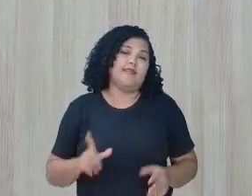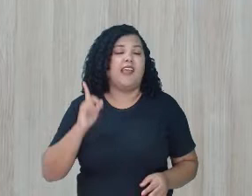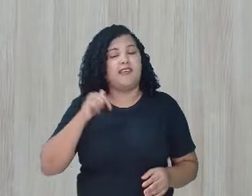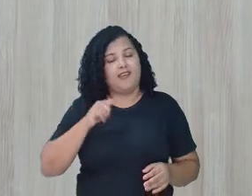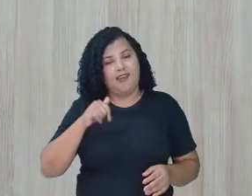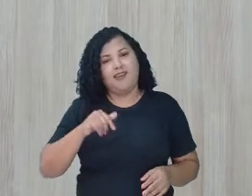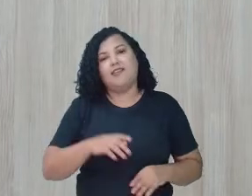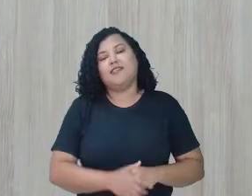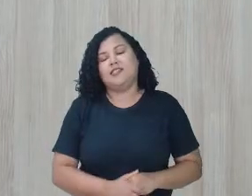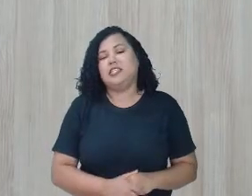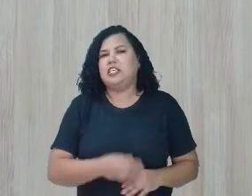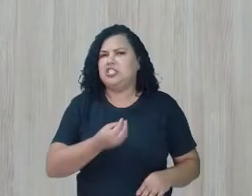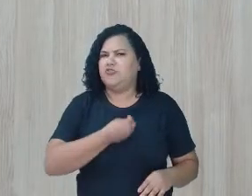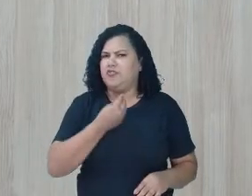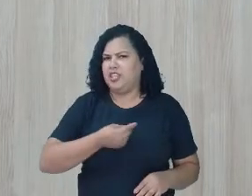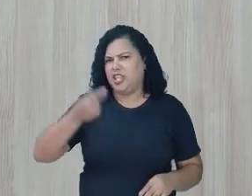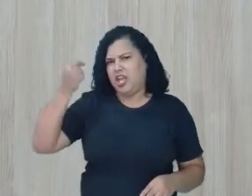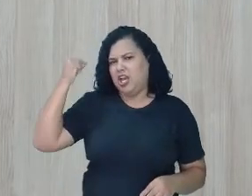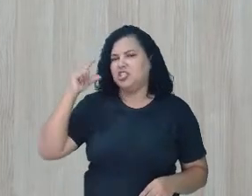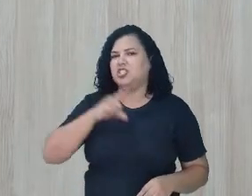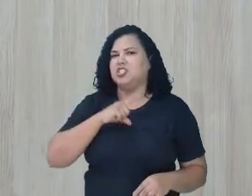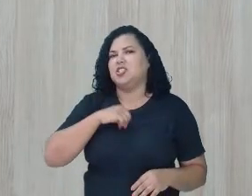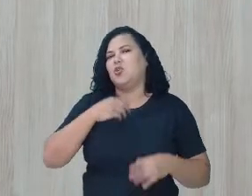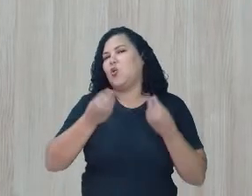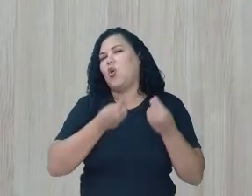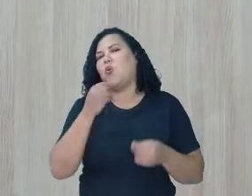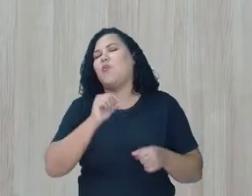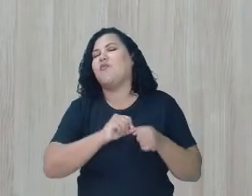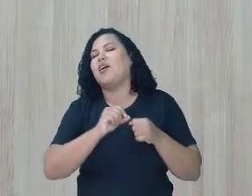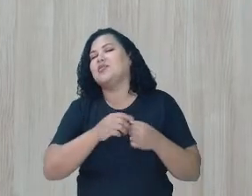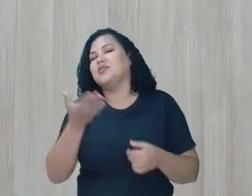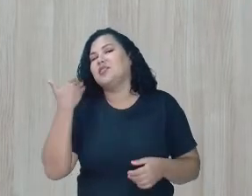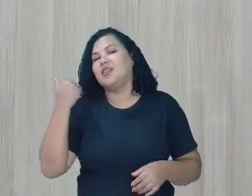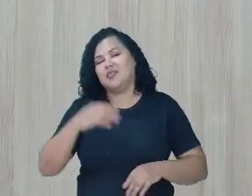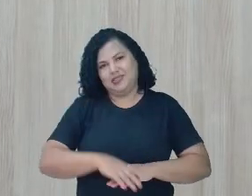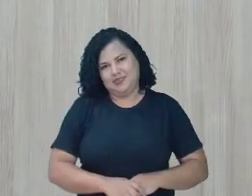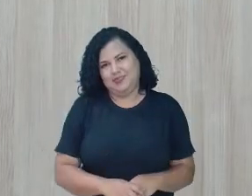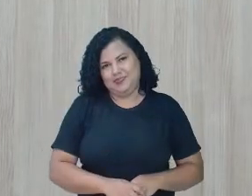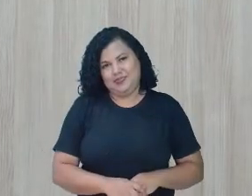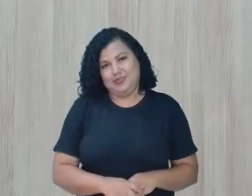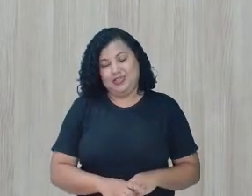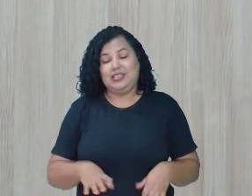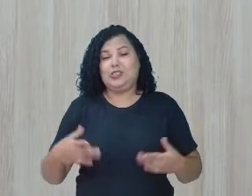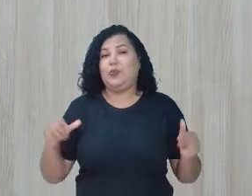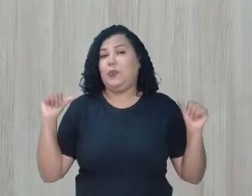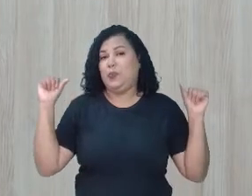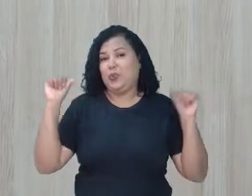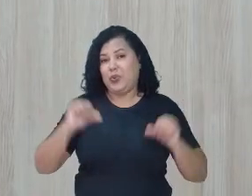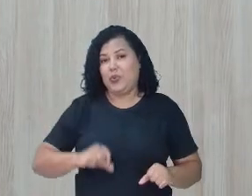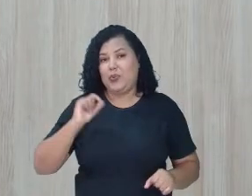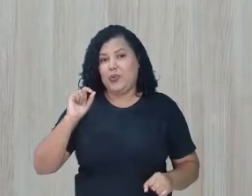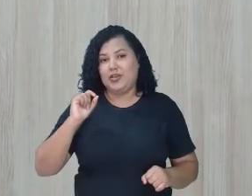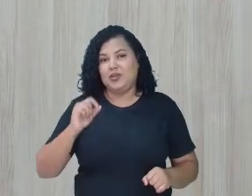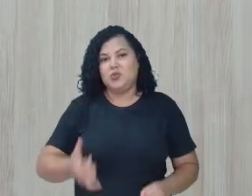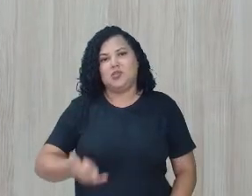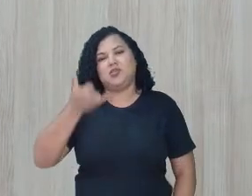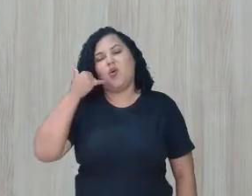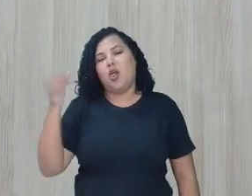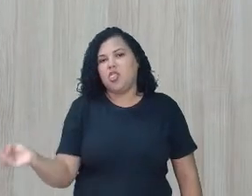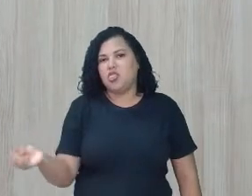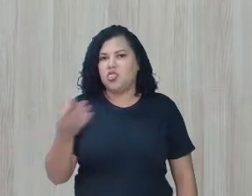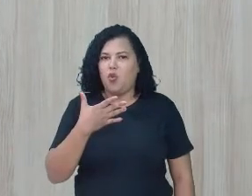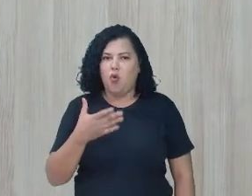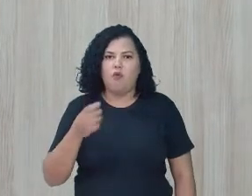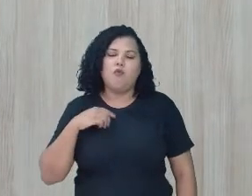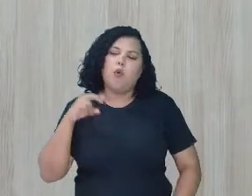E existia vida antes disso. Como é que a gente fazia antes disso? E, na pior das hipóteses, compra um celular novo, né? Ou